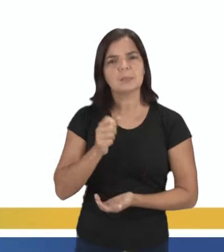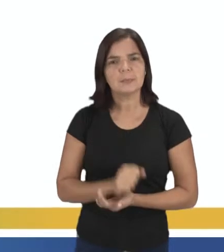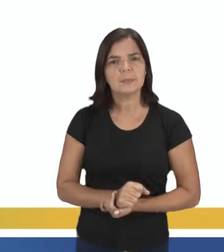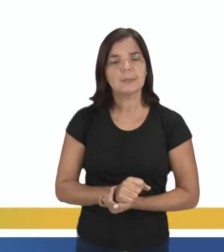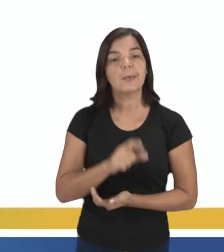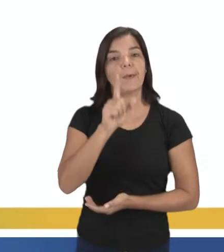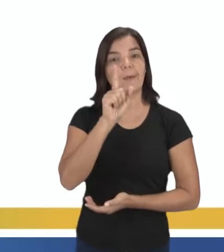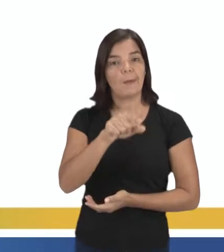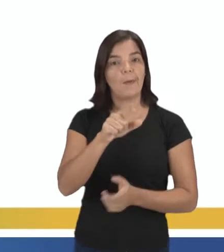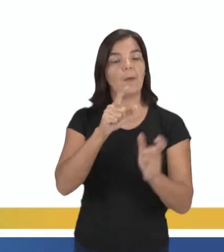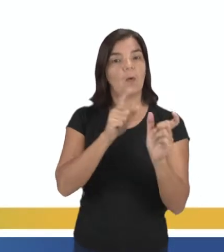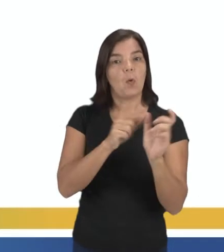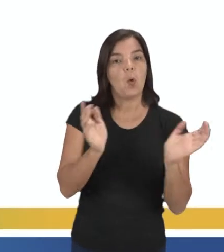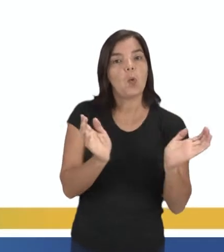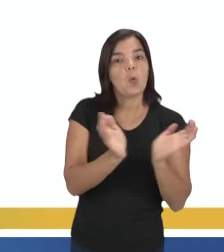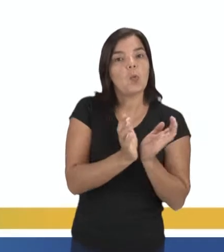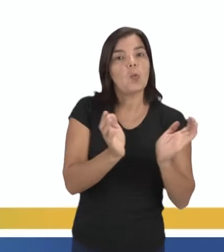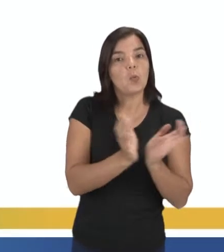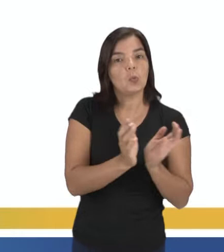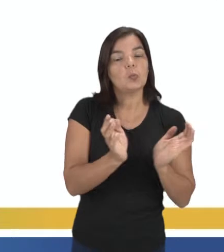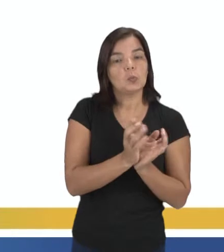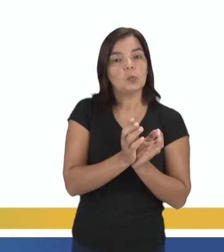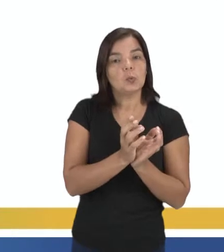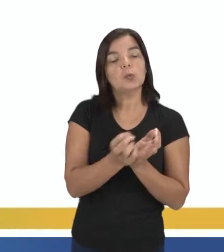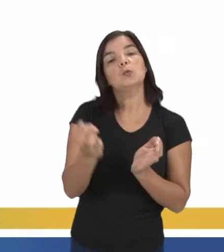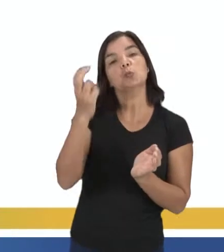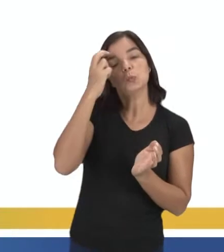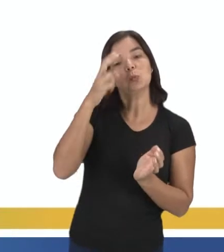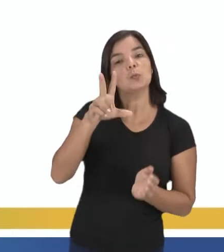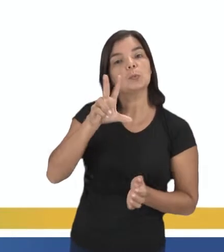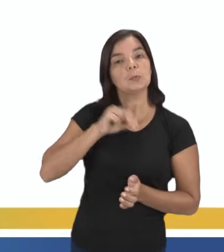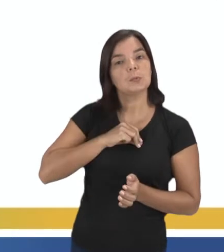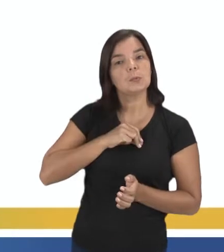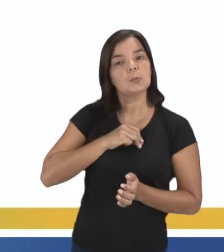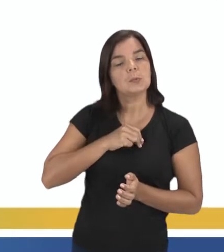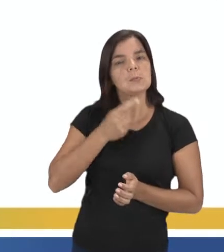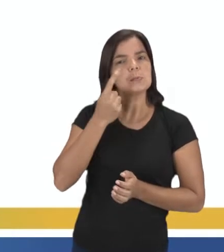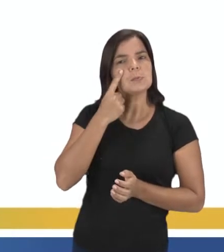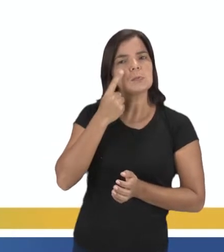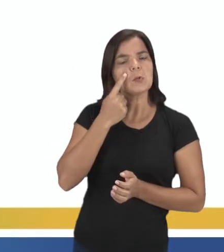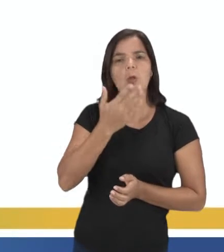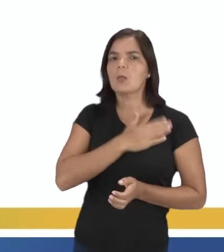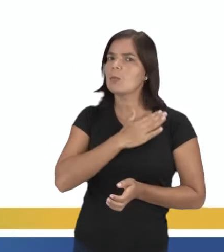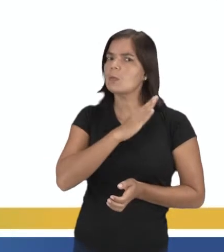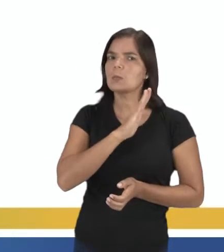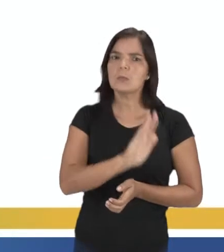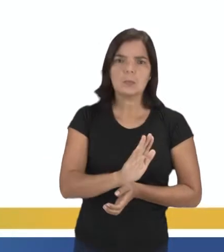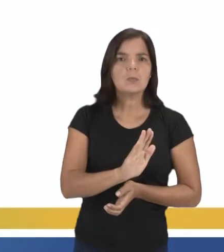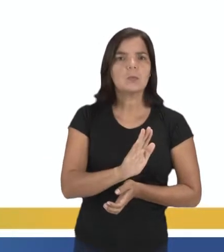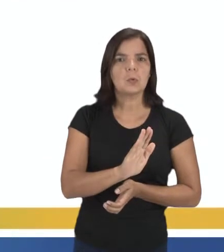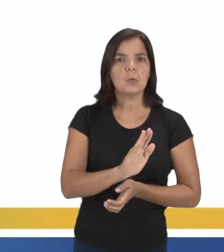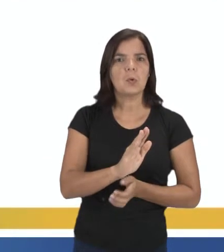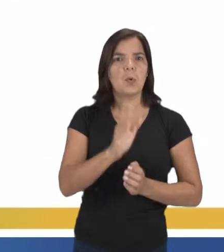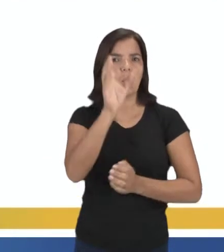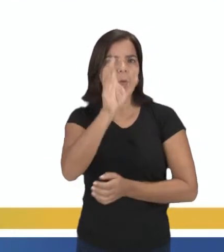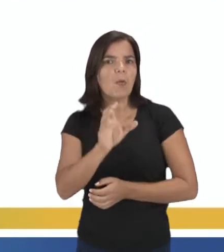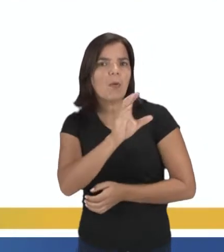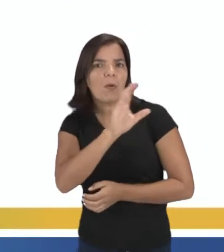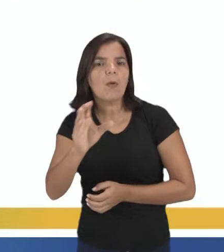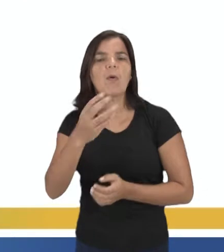Uma determinada elite cultural lá de Portugal começou a ficar insatisfeita com o clero,